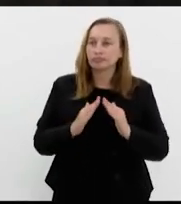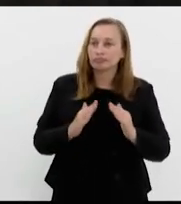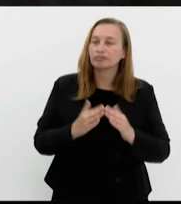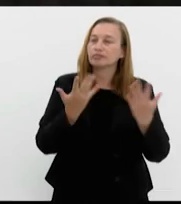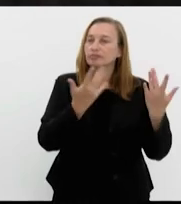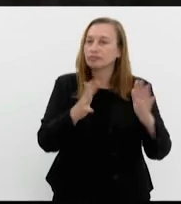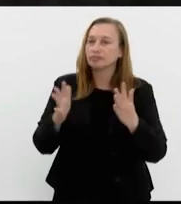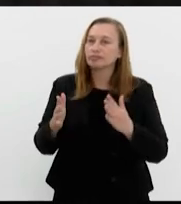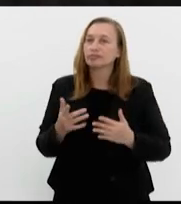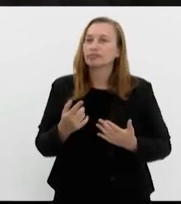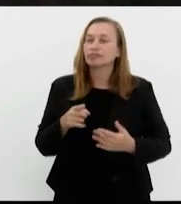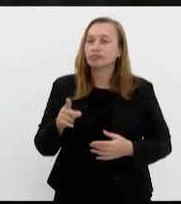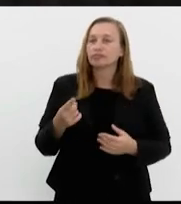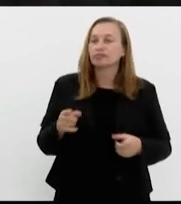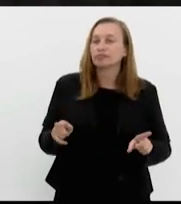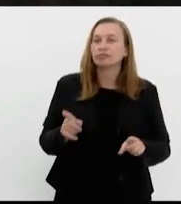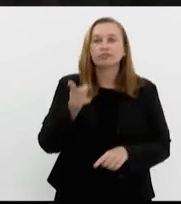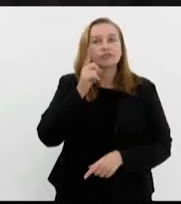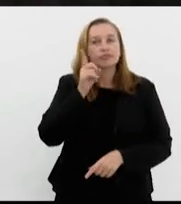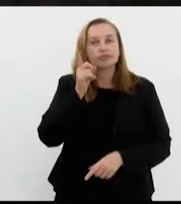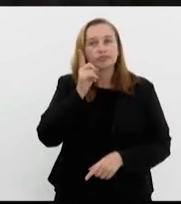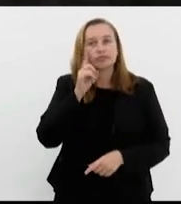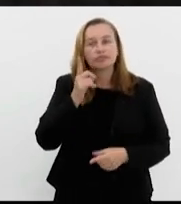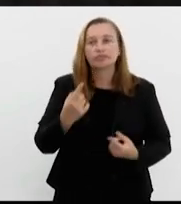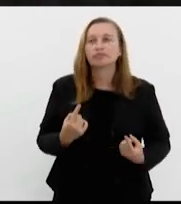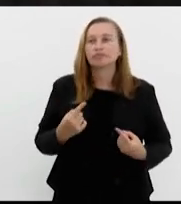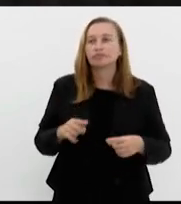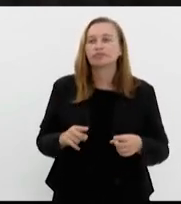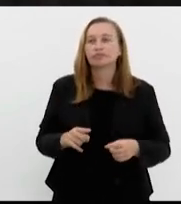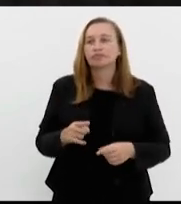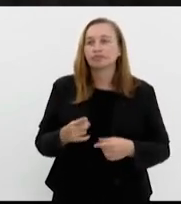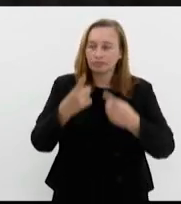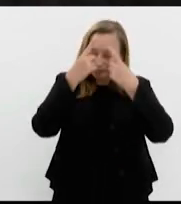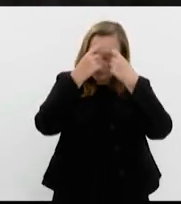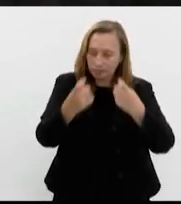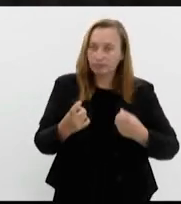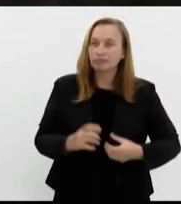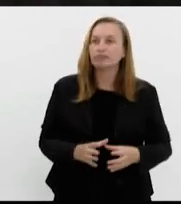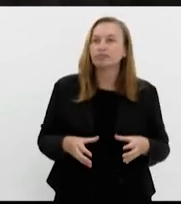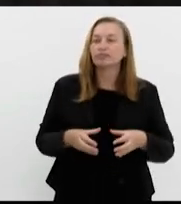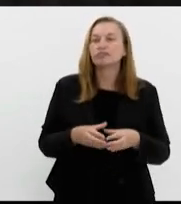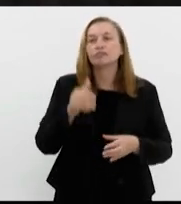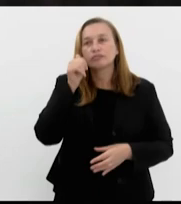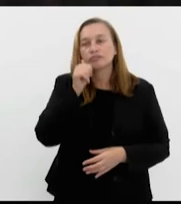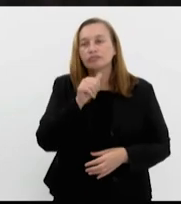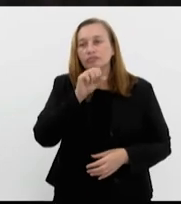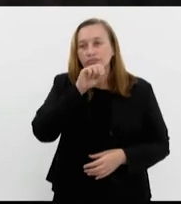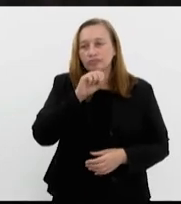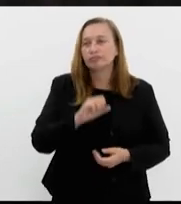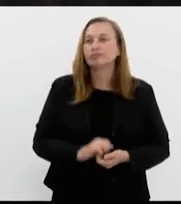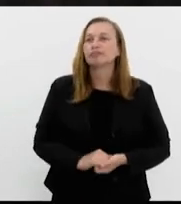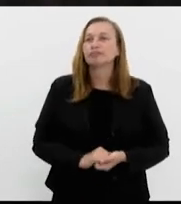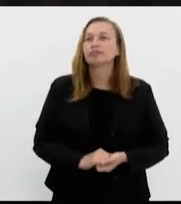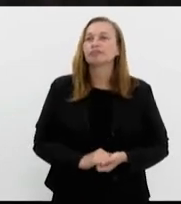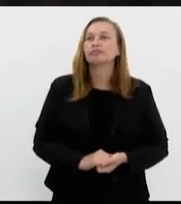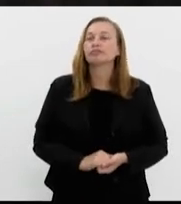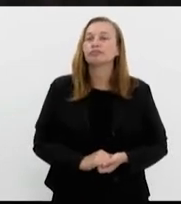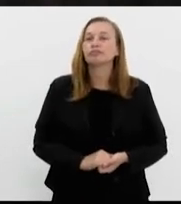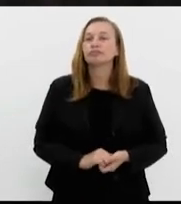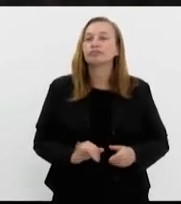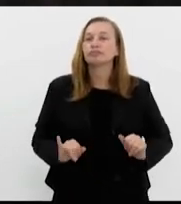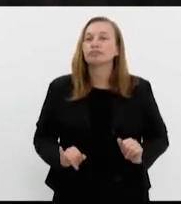que combatem diariamente a violência, como os grupos de mães vítimas